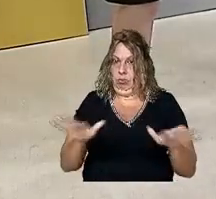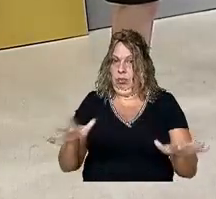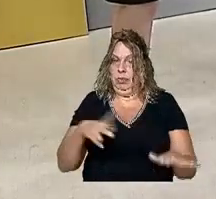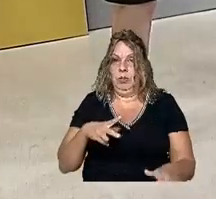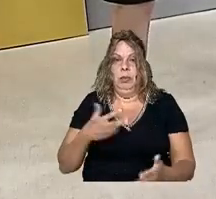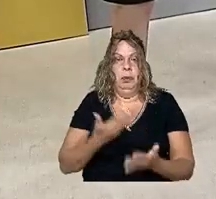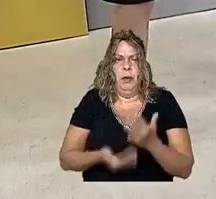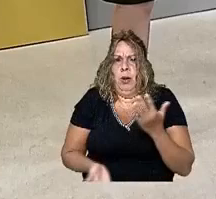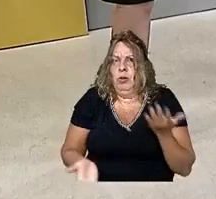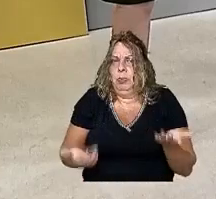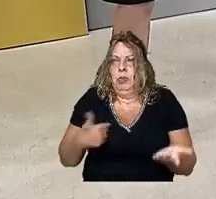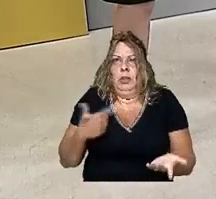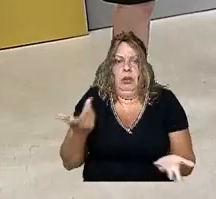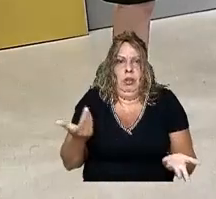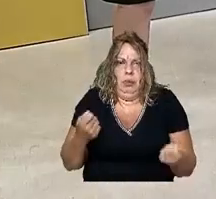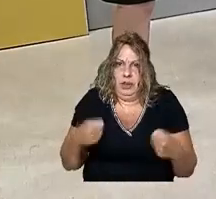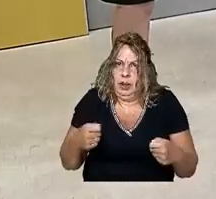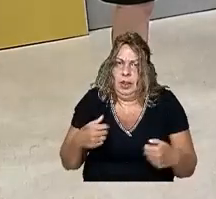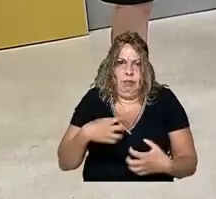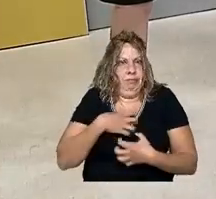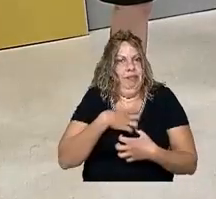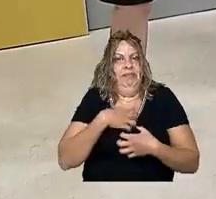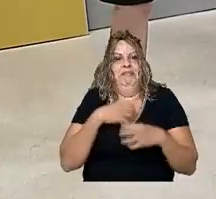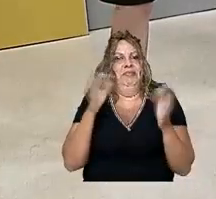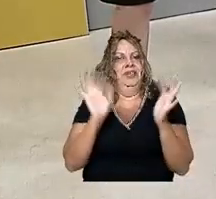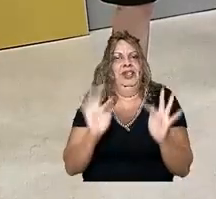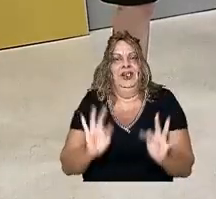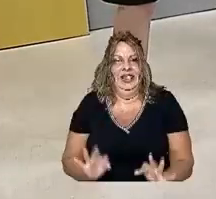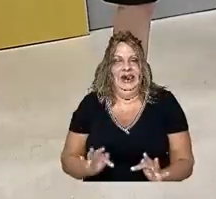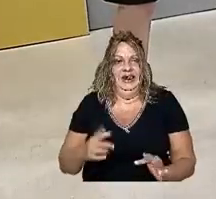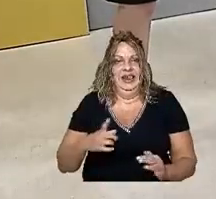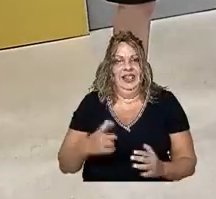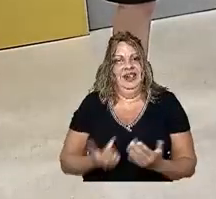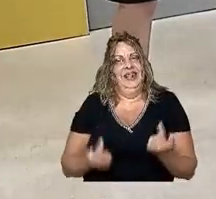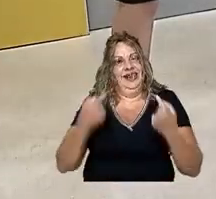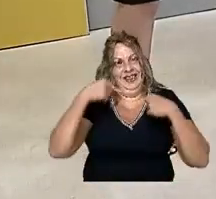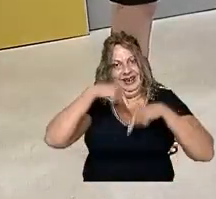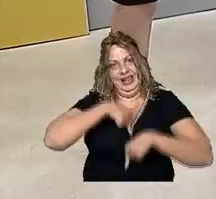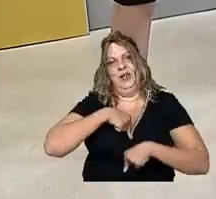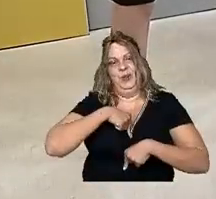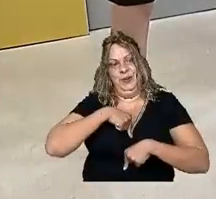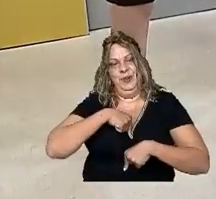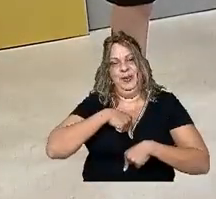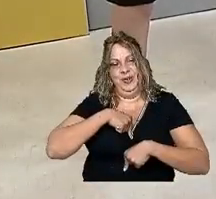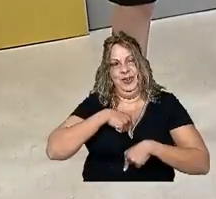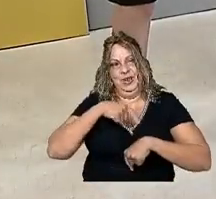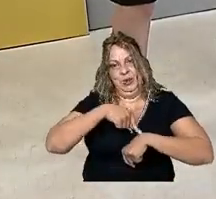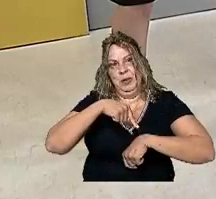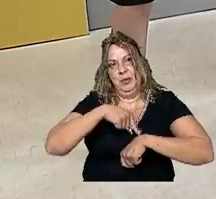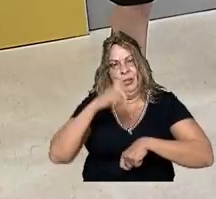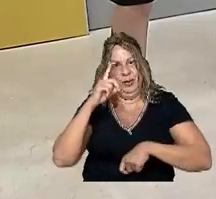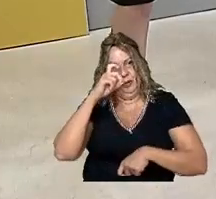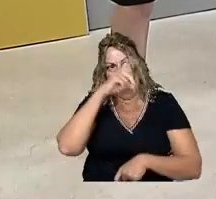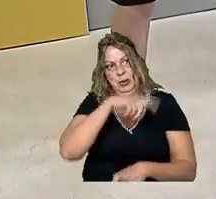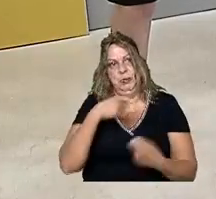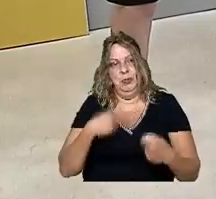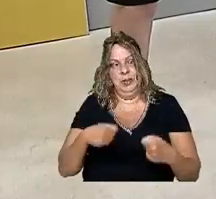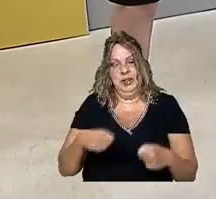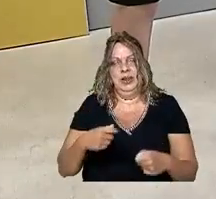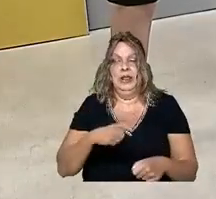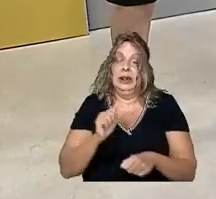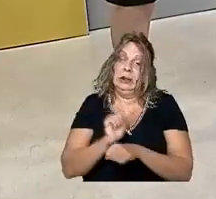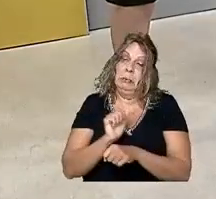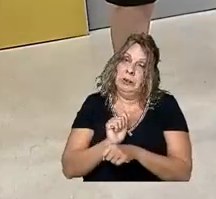não pode perder o clima de festa. É verdade, a alegria tem que ficar dentro de cada um, né? Apesar desse momento difícil, mas a gente tem que